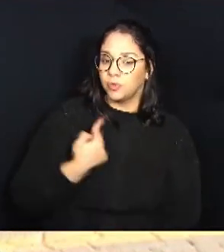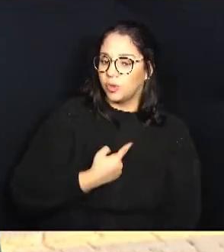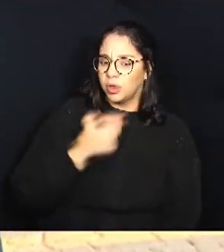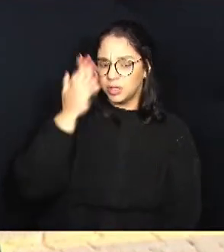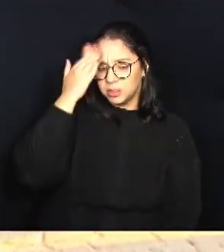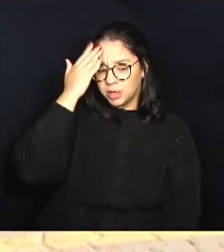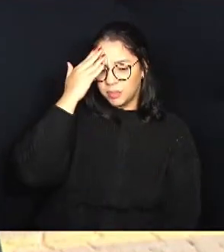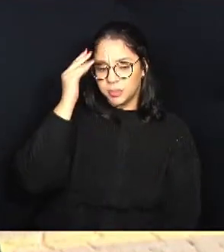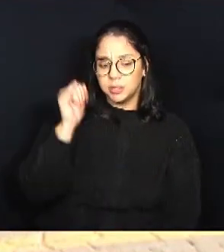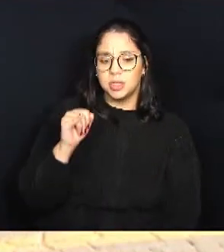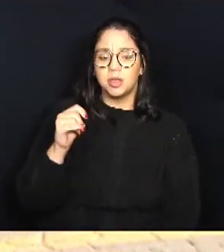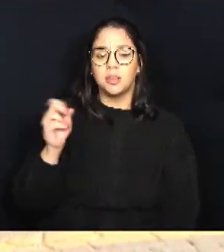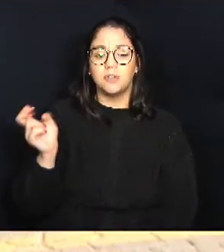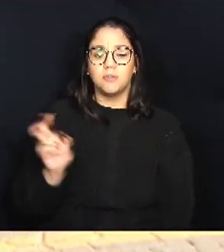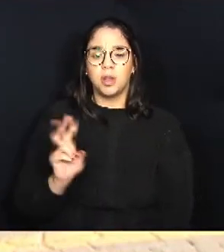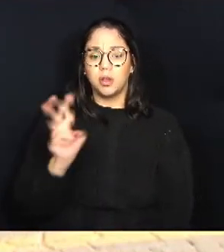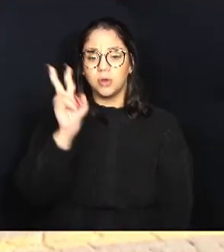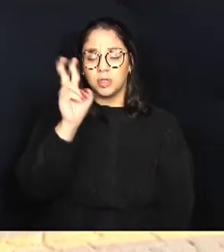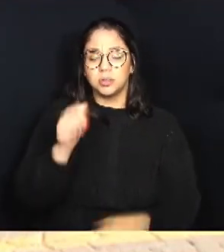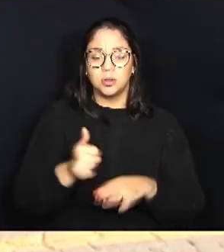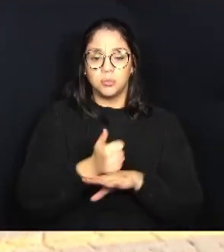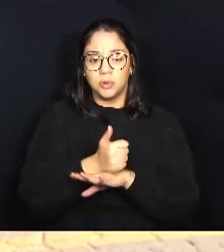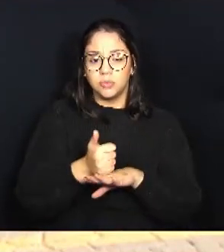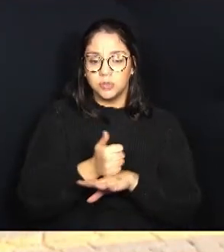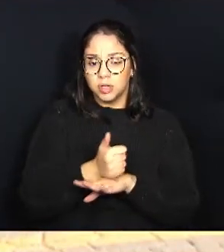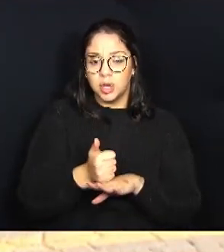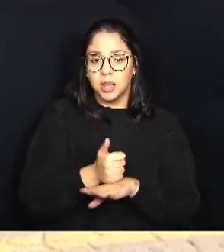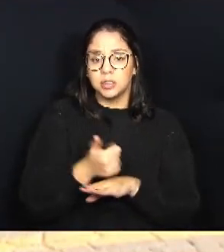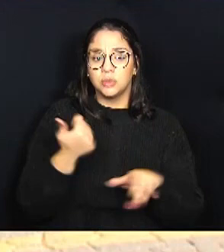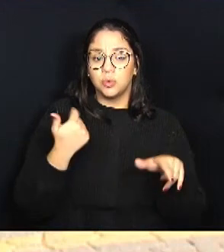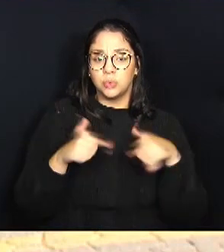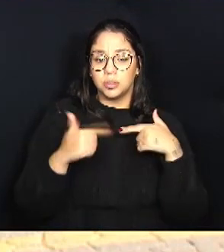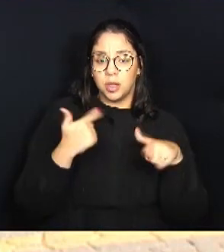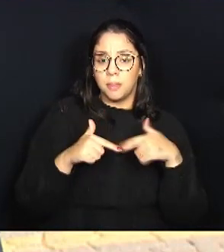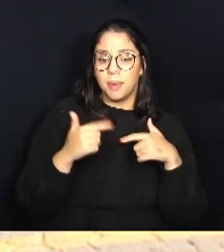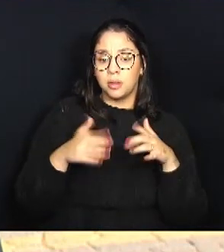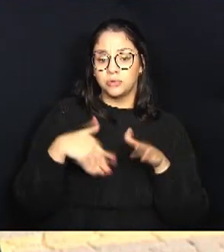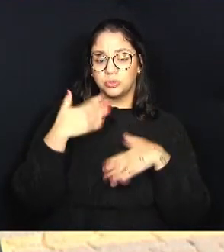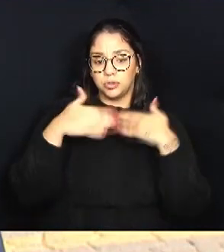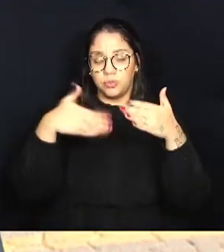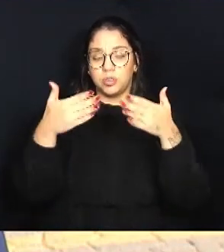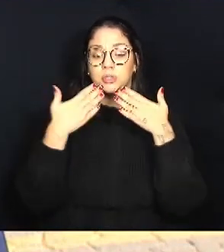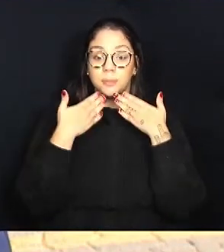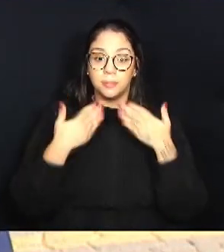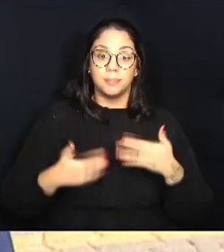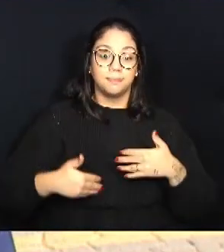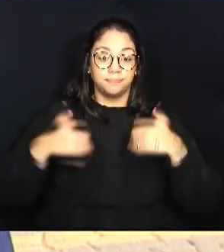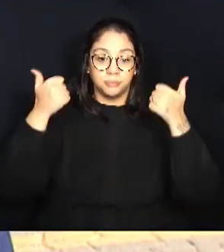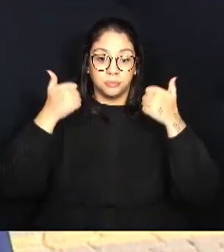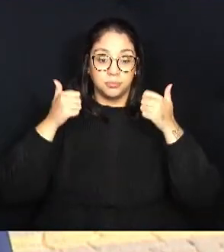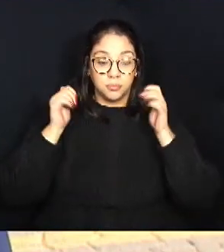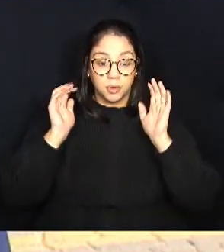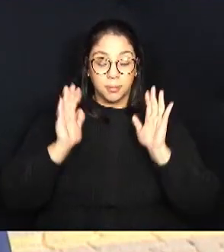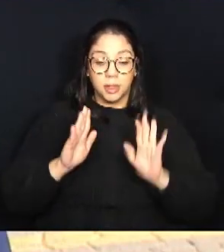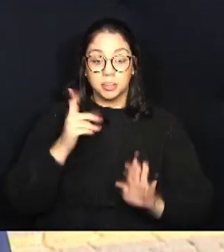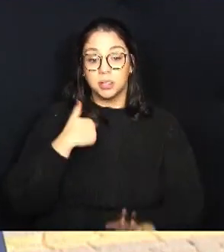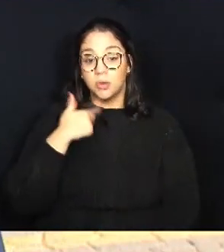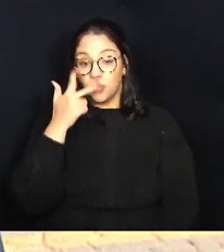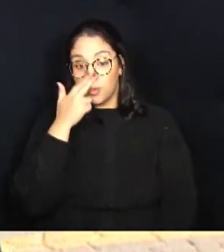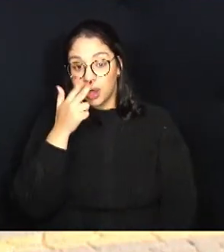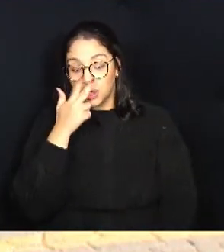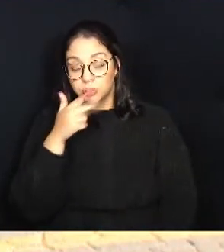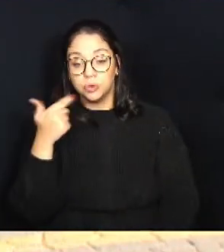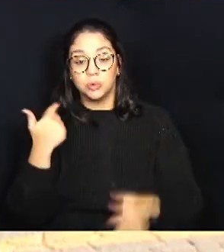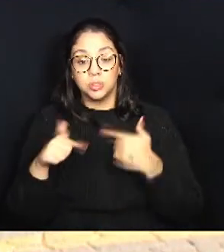os profissionais, o trabalho, né, a gente desenvolve um trabalho excelente, mas eu acho que o